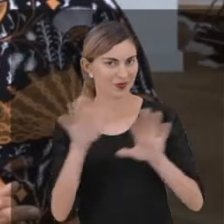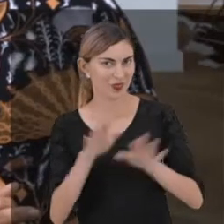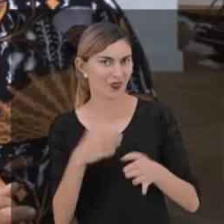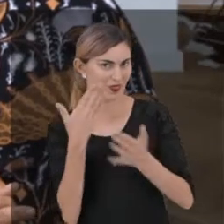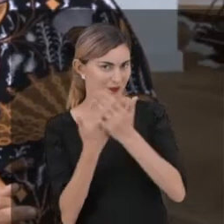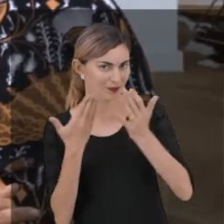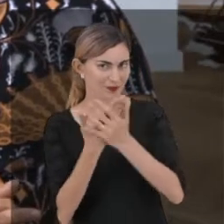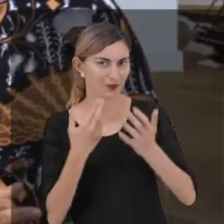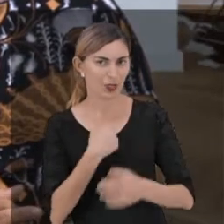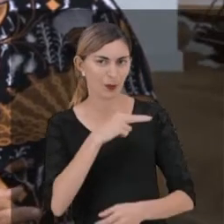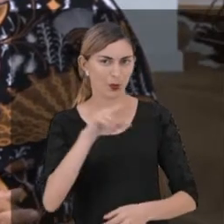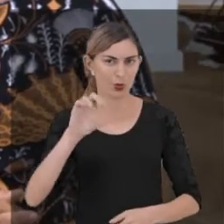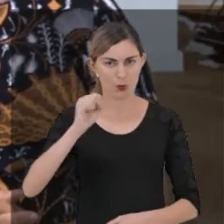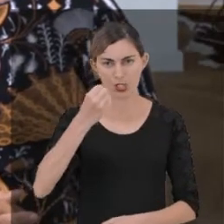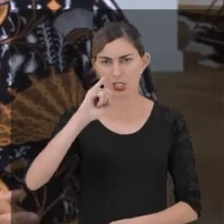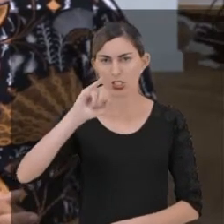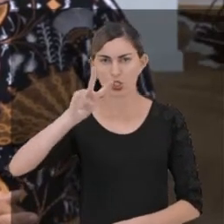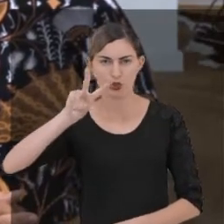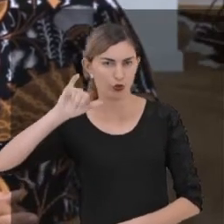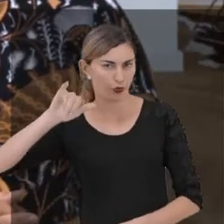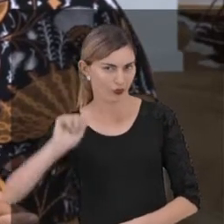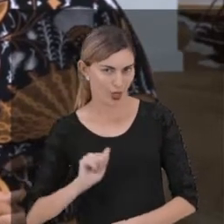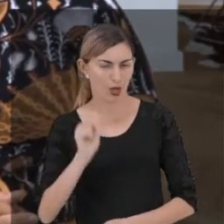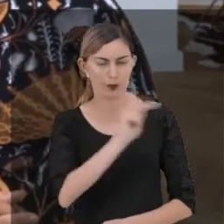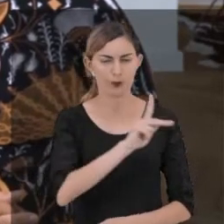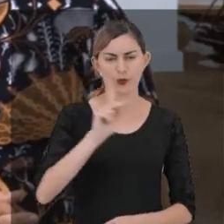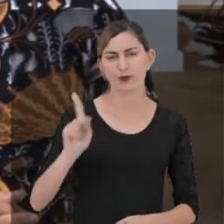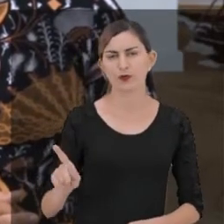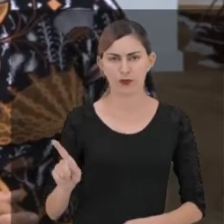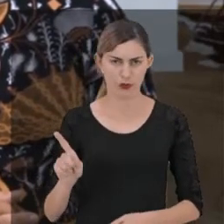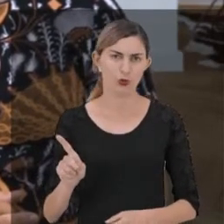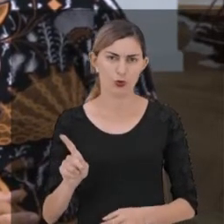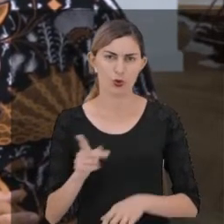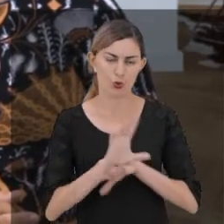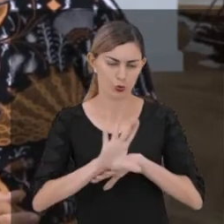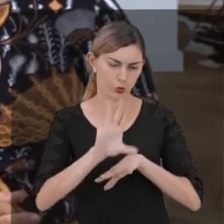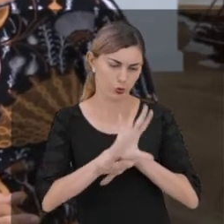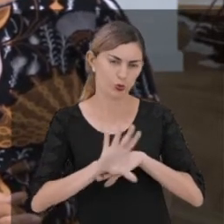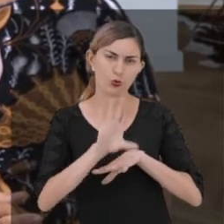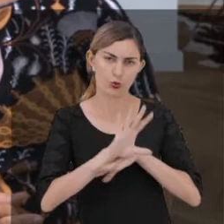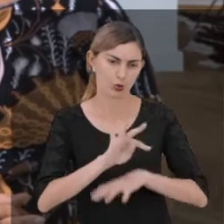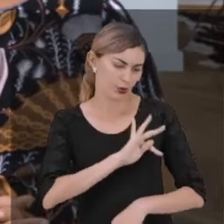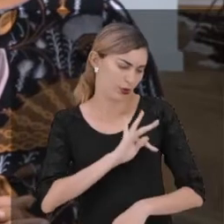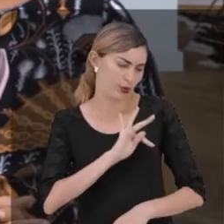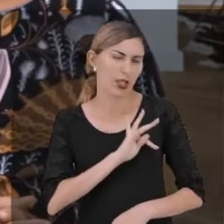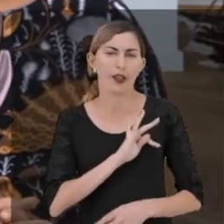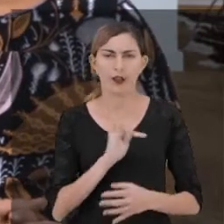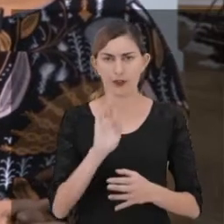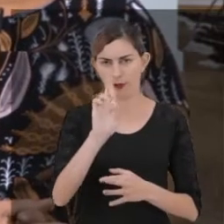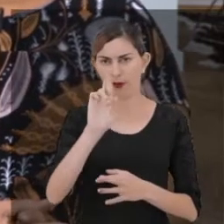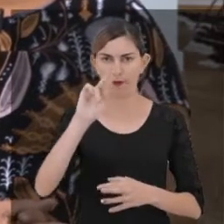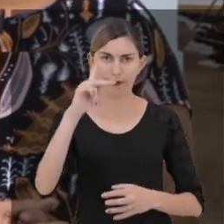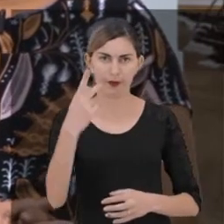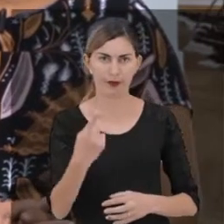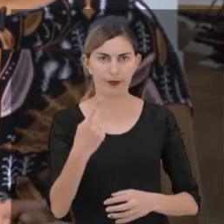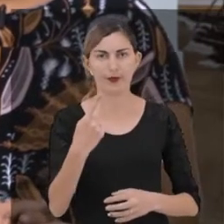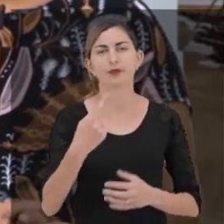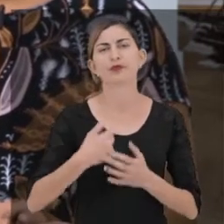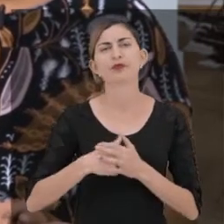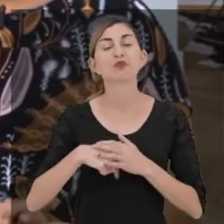Olá, estudantes. Meu nome é Silvia Maia, sou professora do curso de técnico de recursos